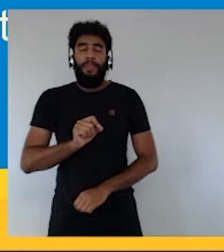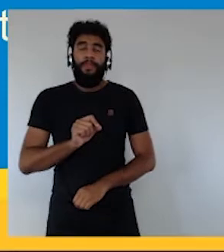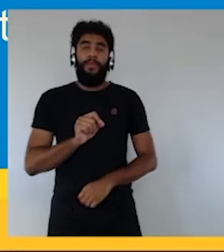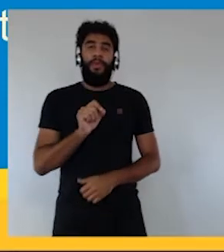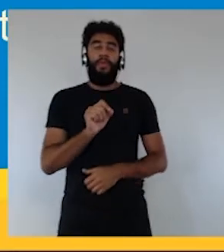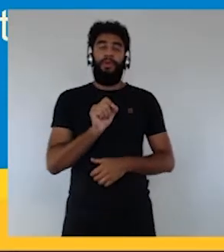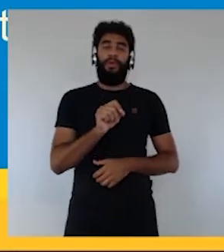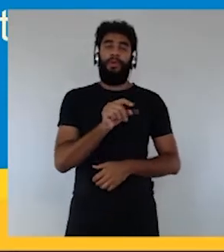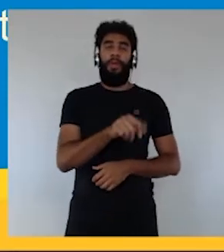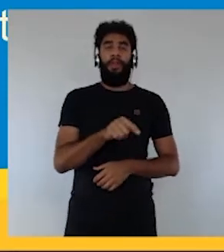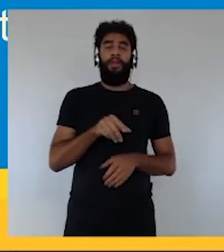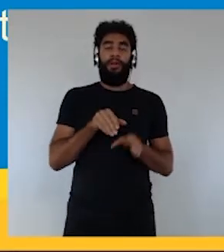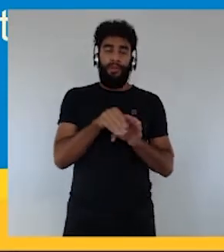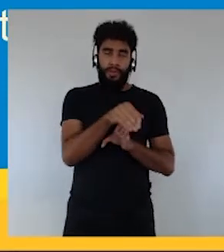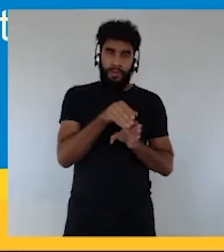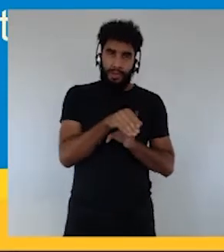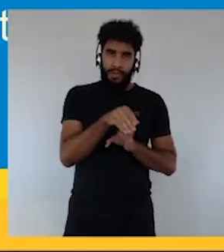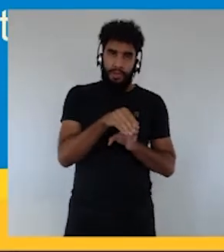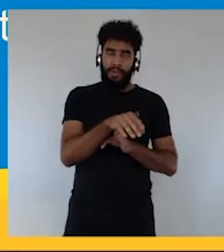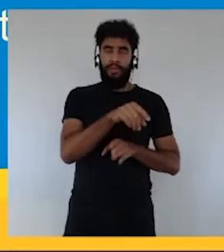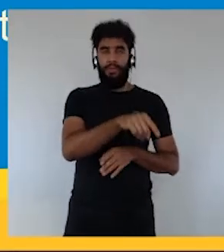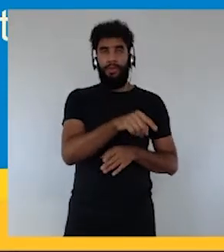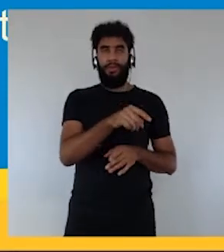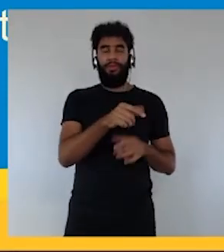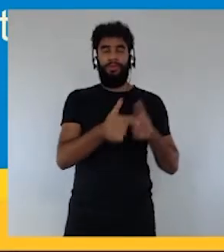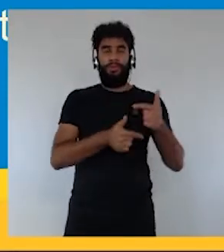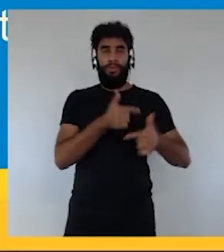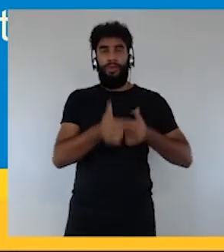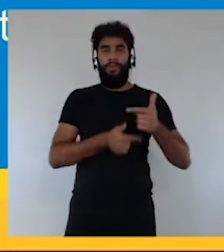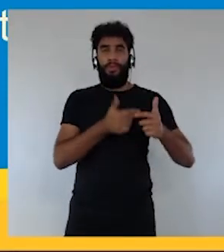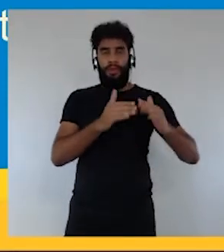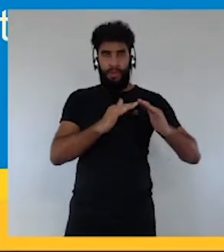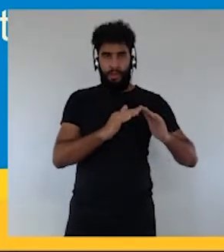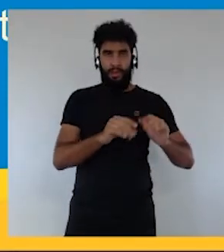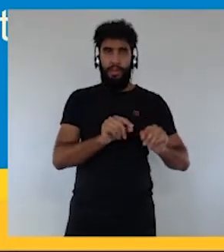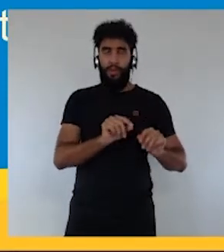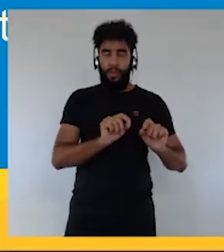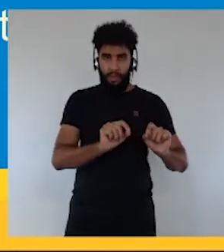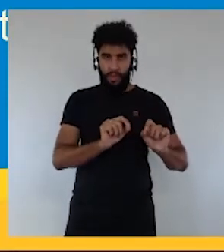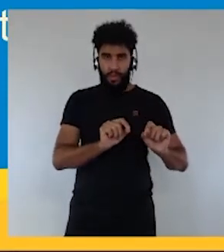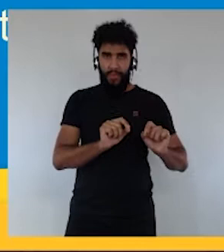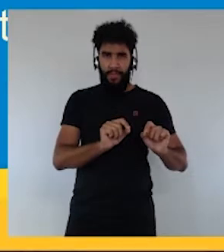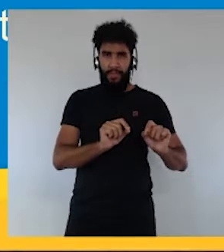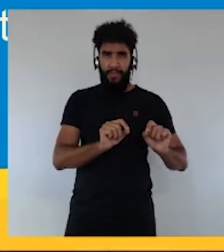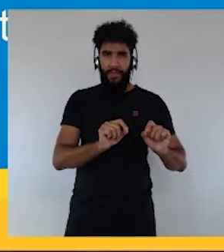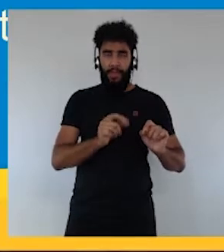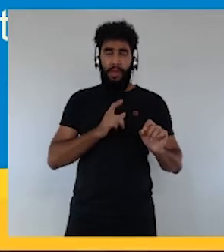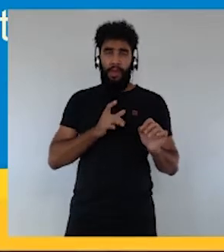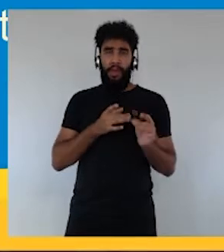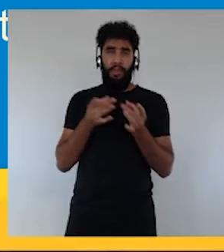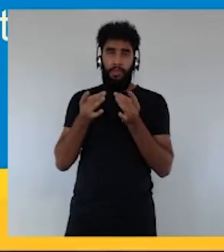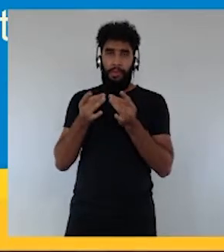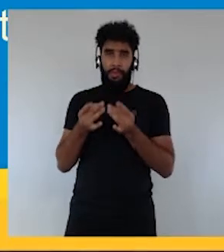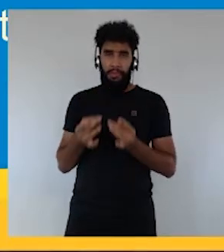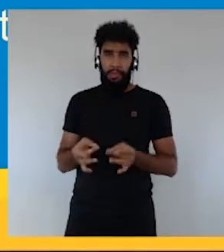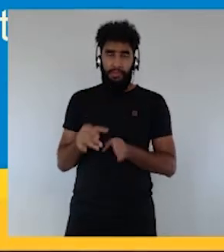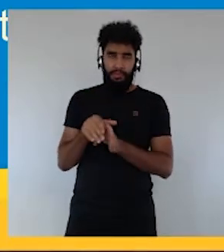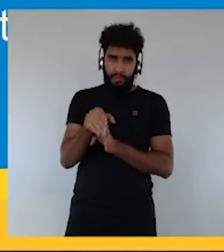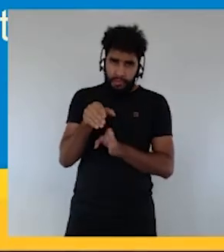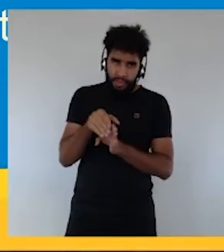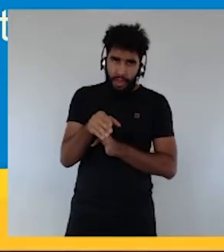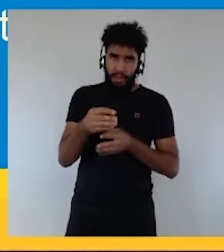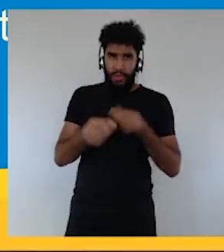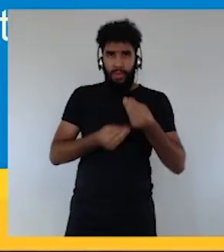são essas recomendações do CIARB sobre procedimentos remotos? Basicamente, é um conjunto de sugestões de